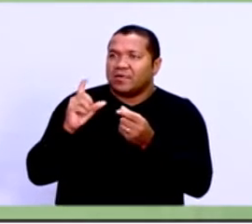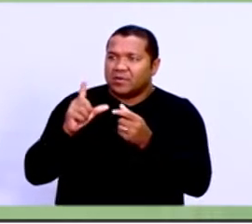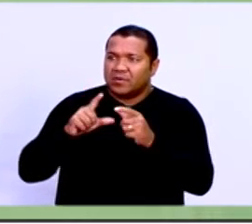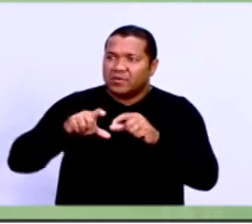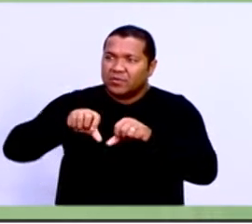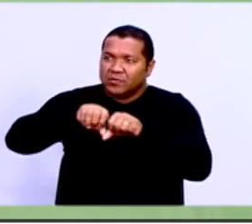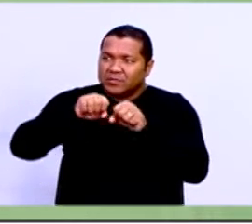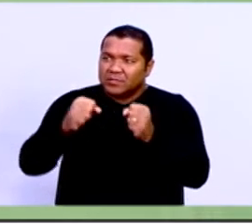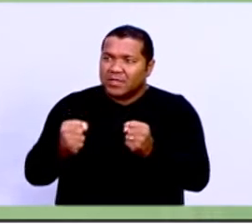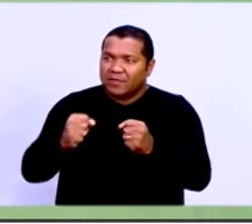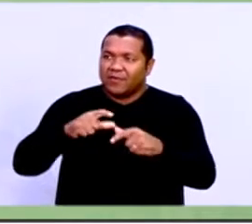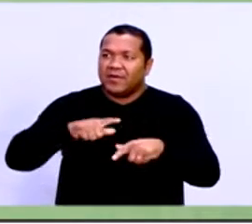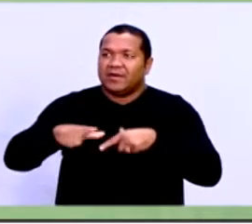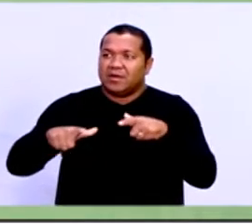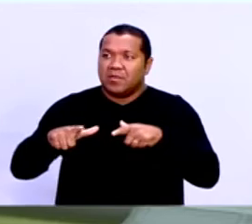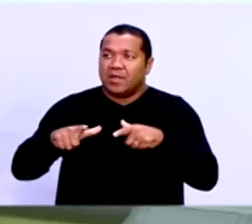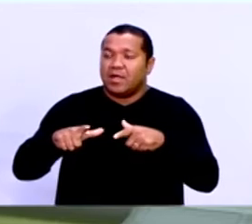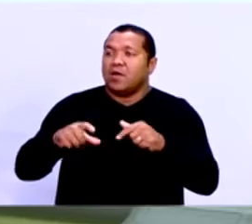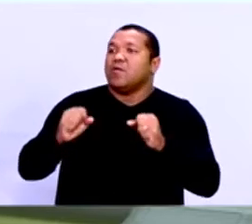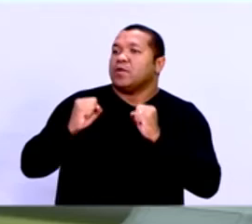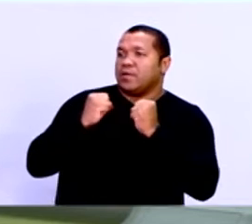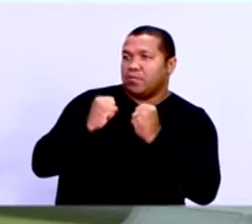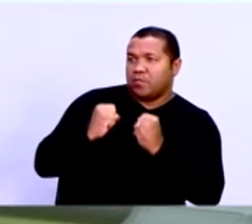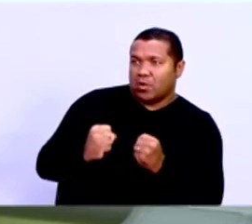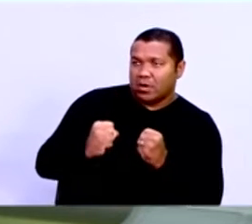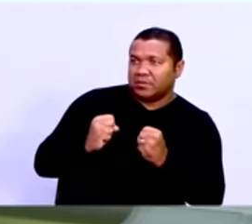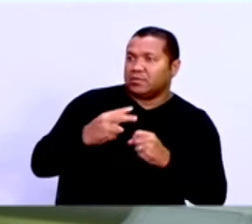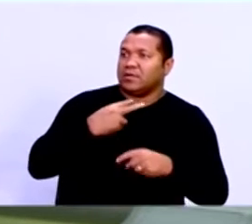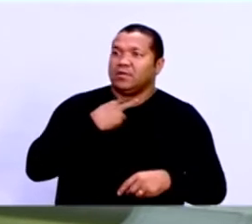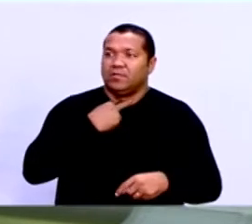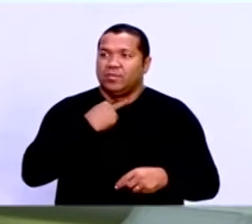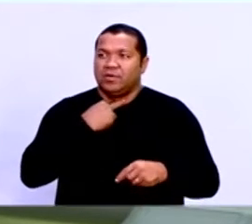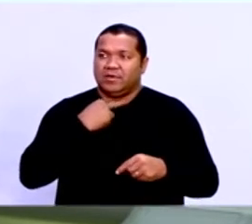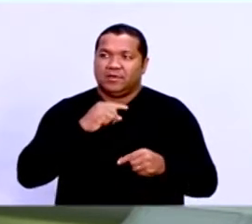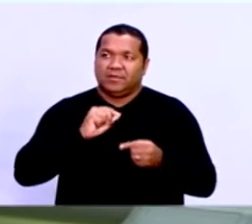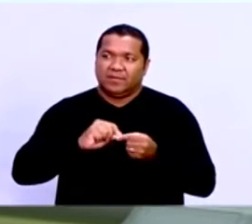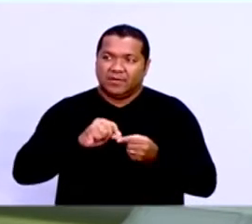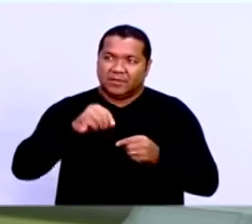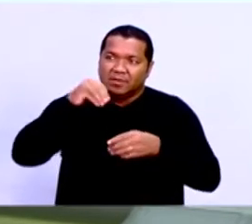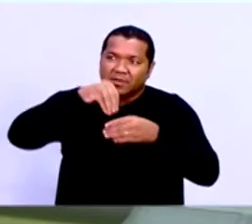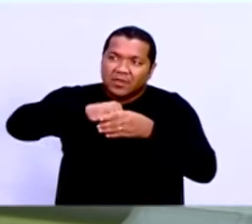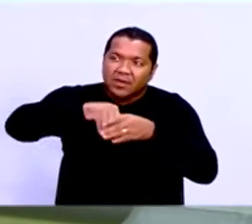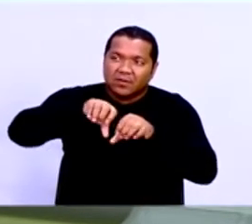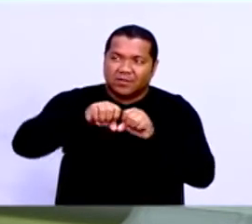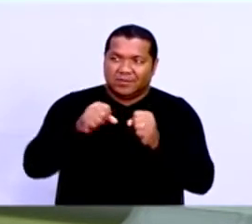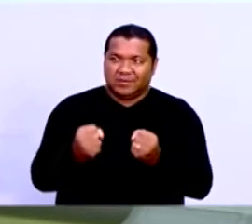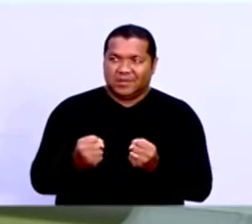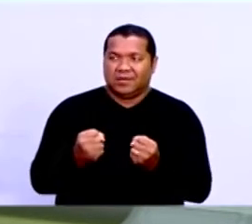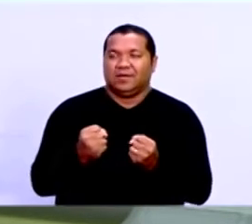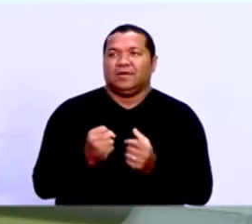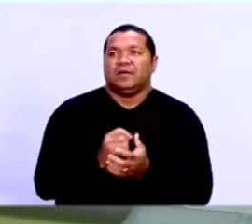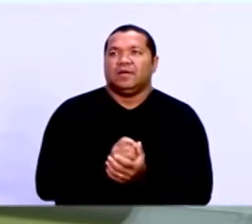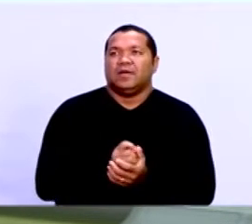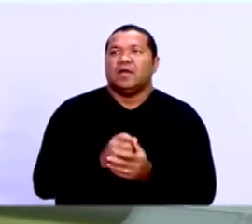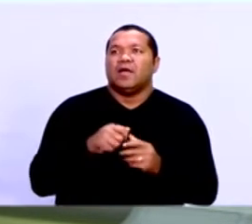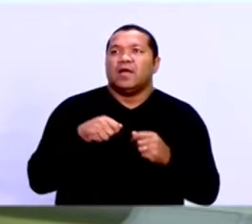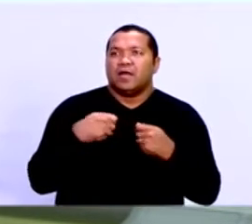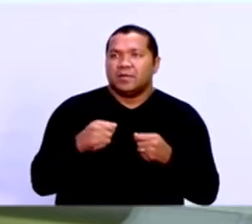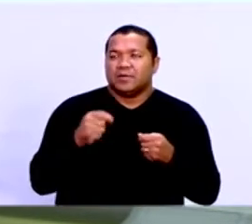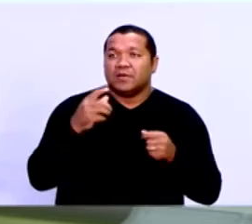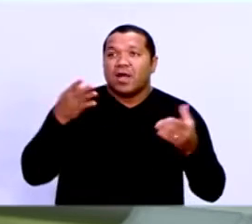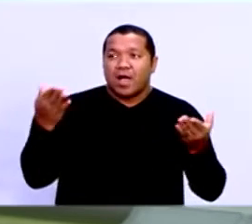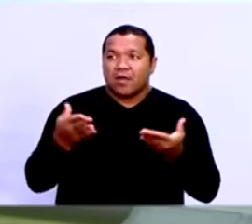tenha esse tipo de de técnica de requisitos tipo de requisitos que eu vou analisar dentro do meu software eu vou mostrar